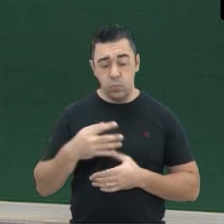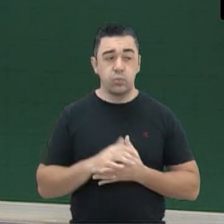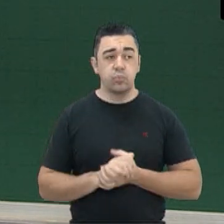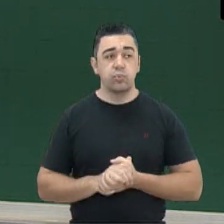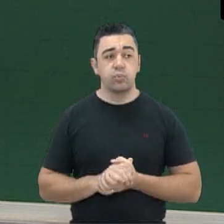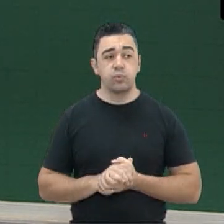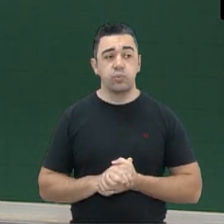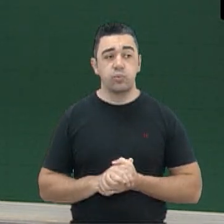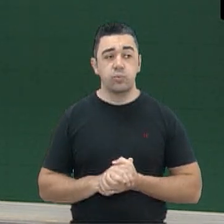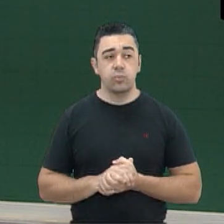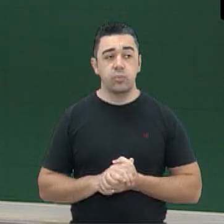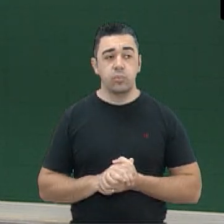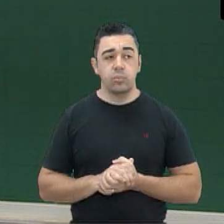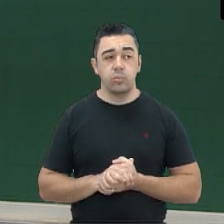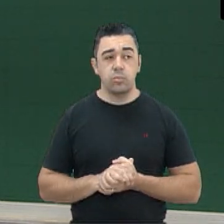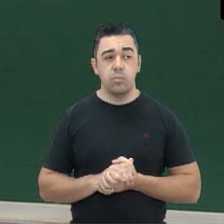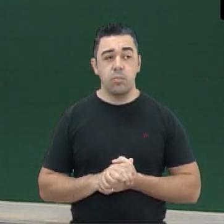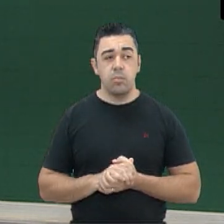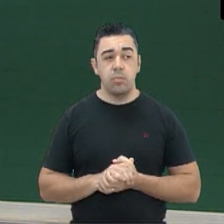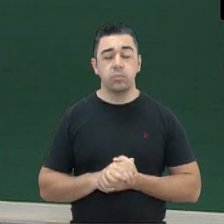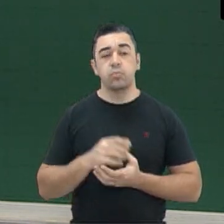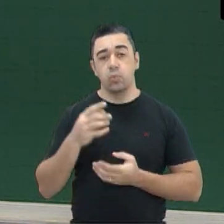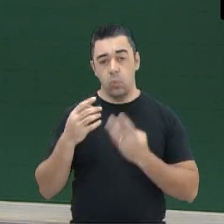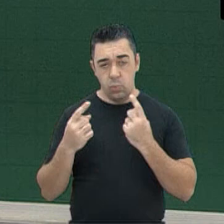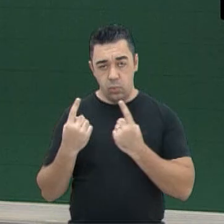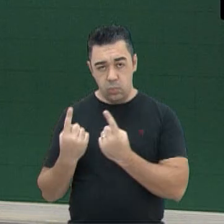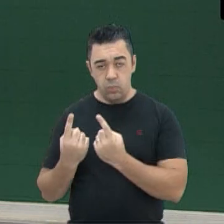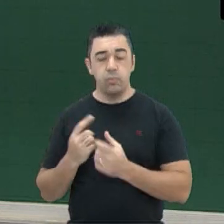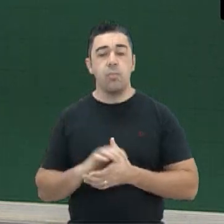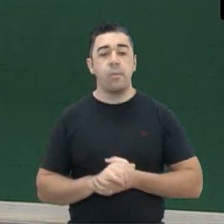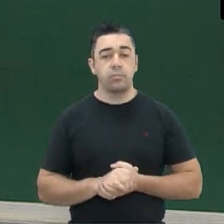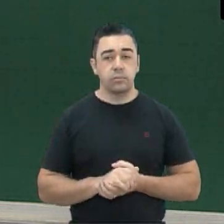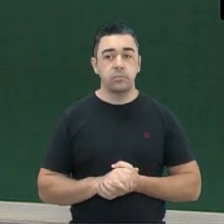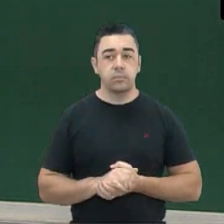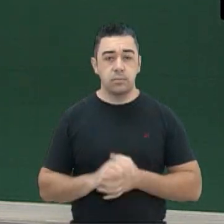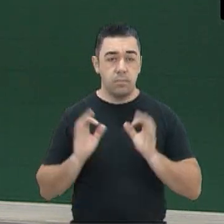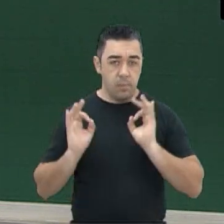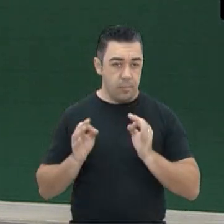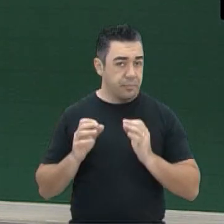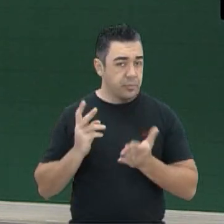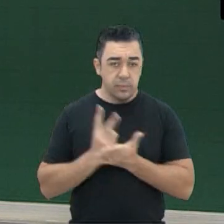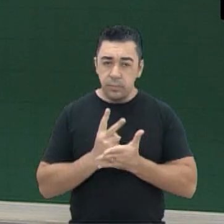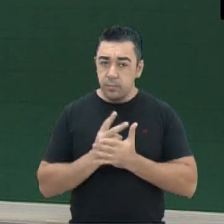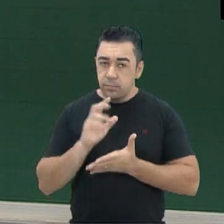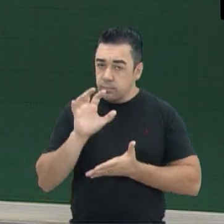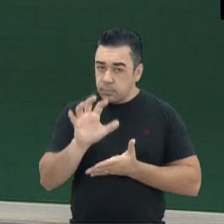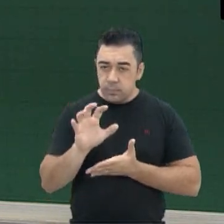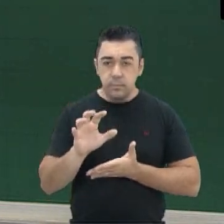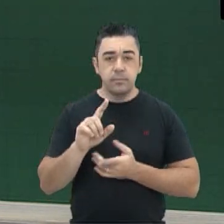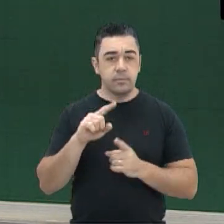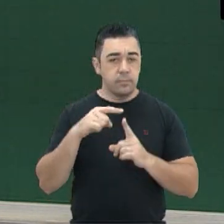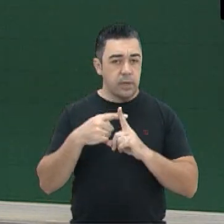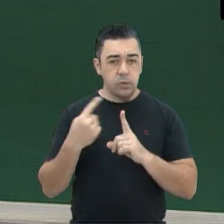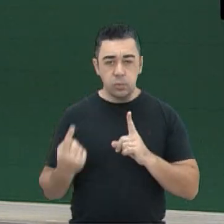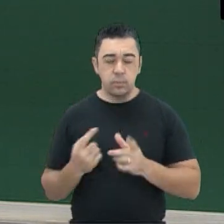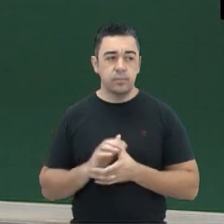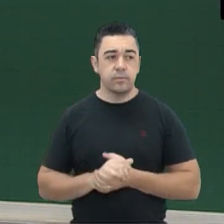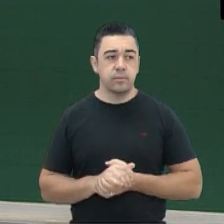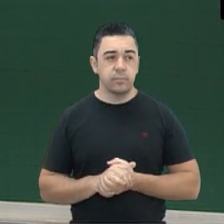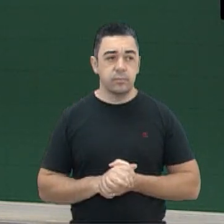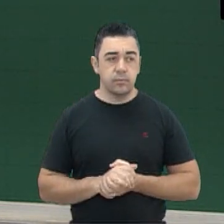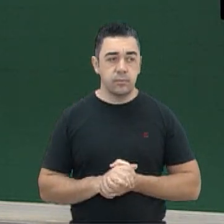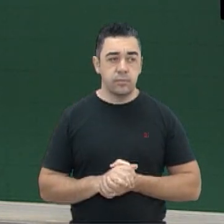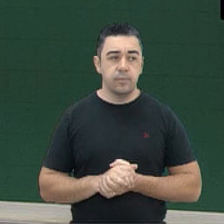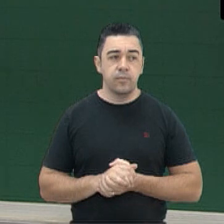4. Ali no final, eu coloco 1, 41. Certo? É sempre assim. É mais 1. 9 menos